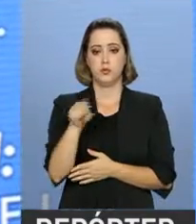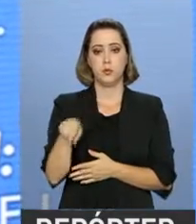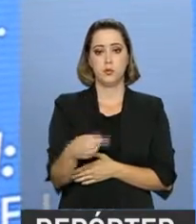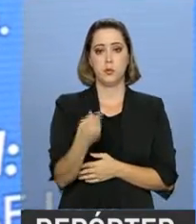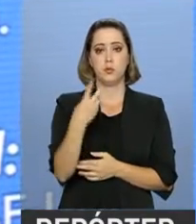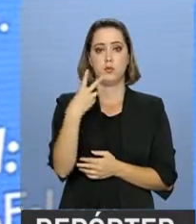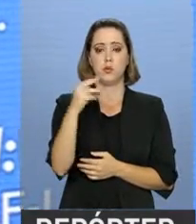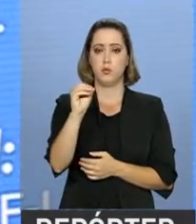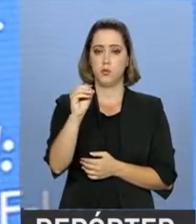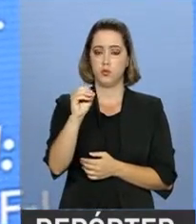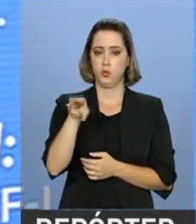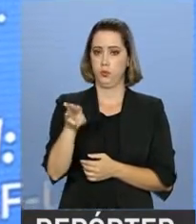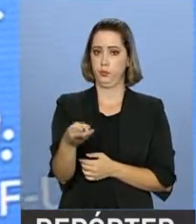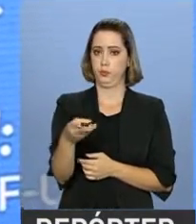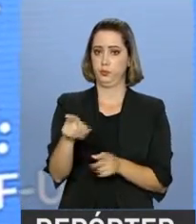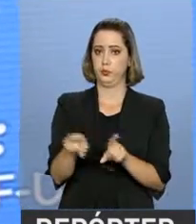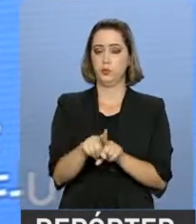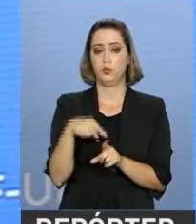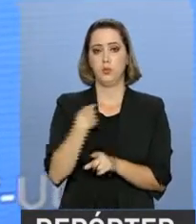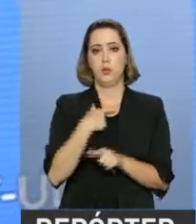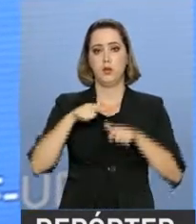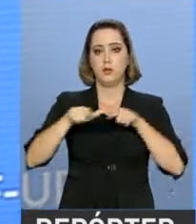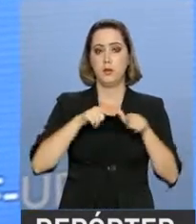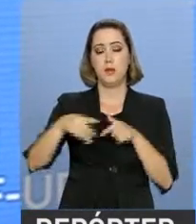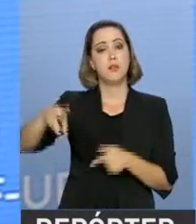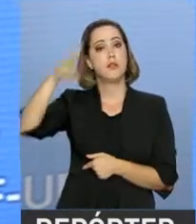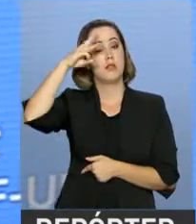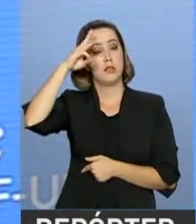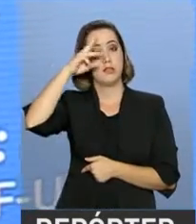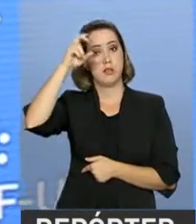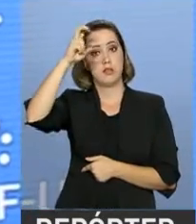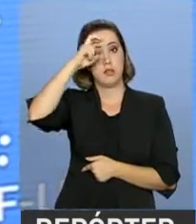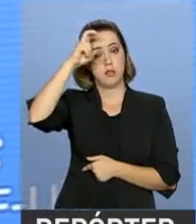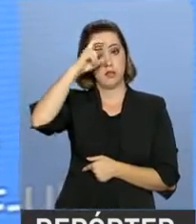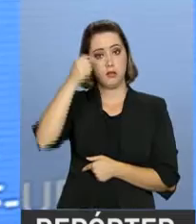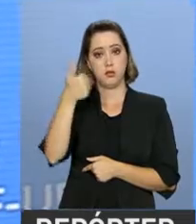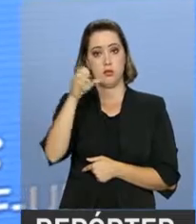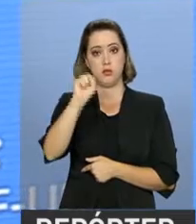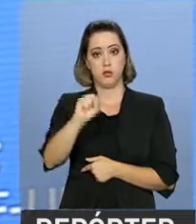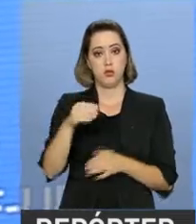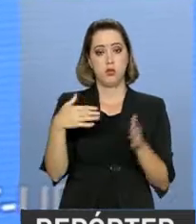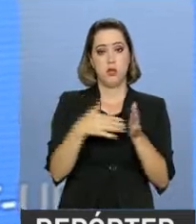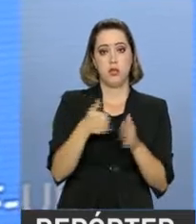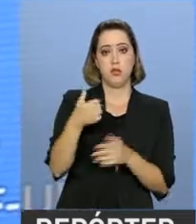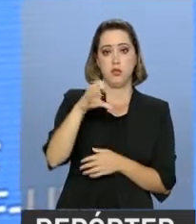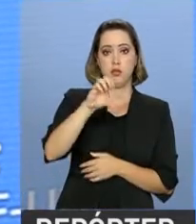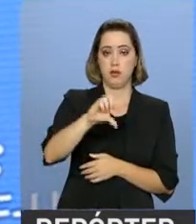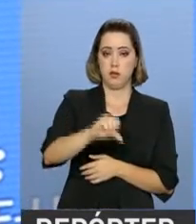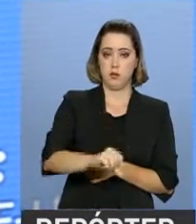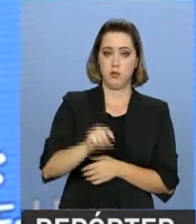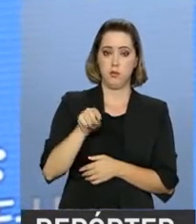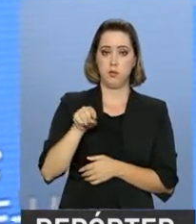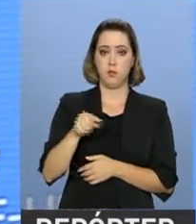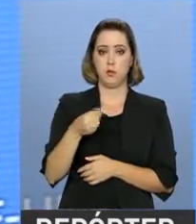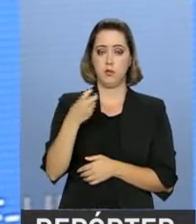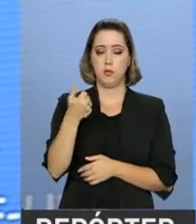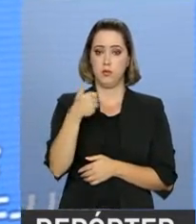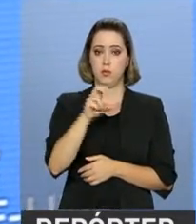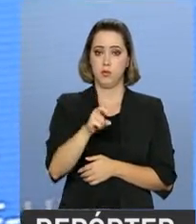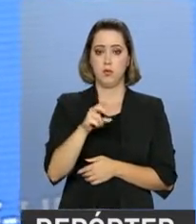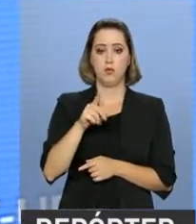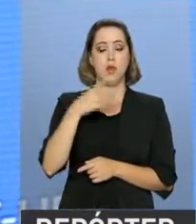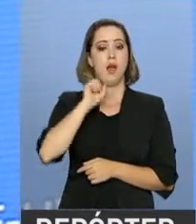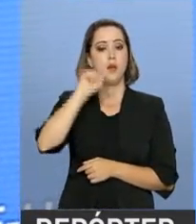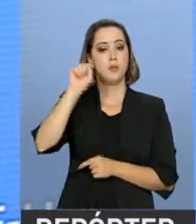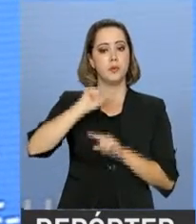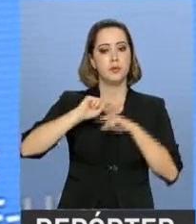18h30. Trabalharemos às terças e quintas no horário de 18h30 às 19h15, sendo que no mês de abril o